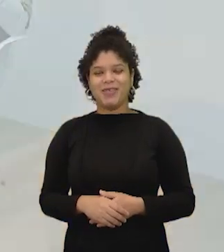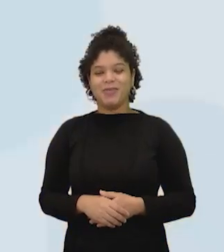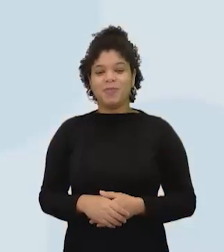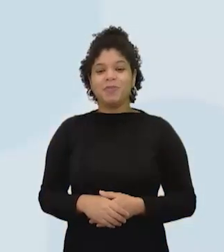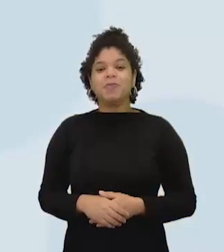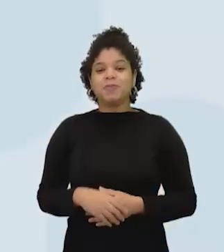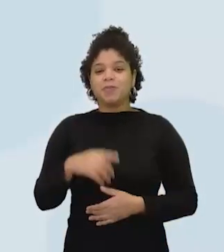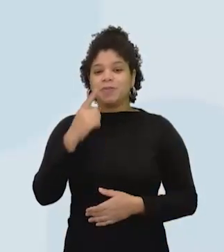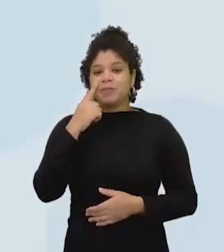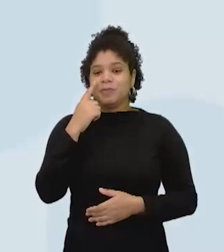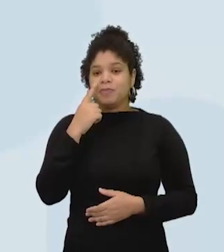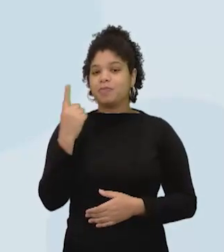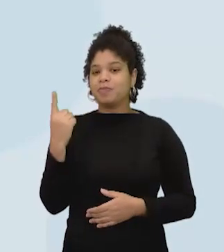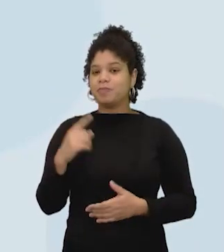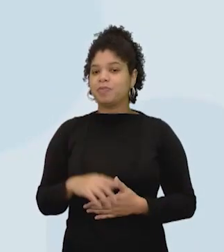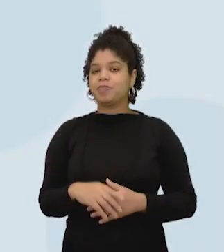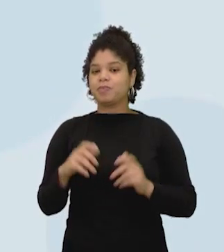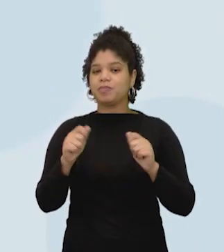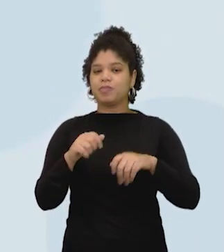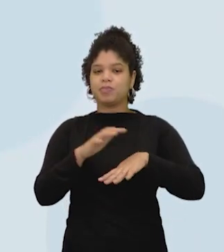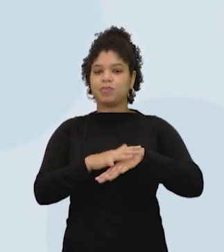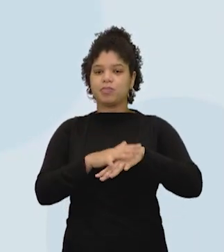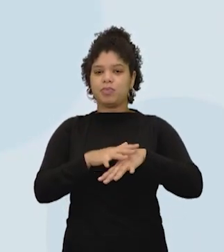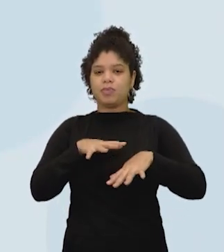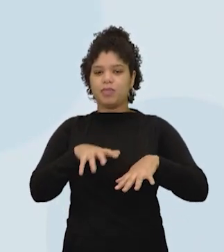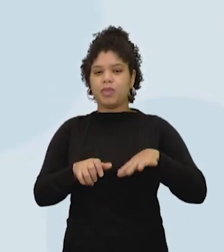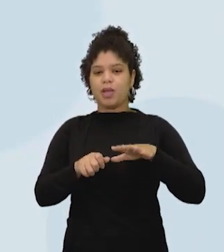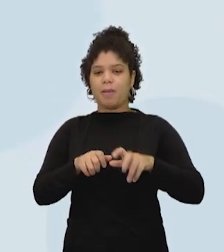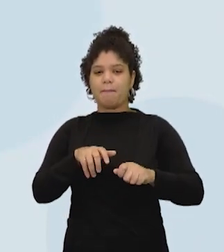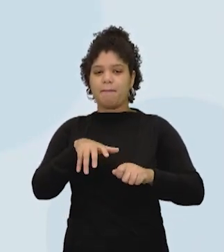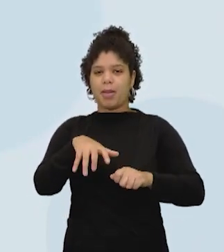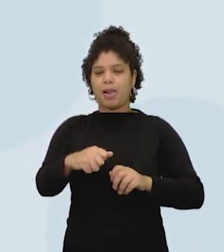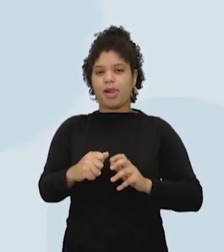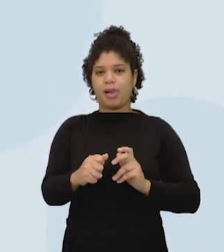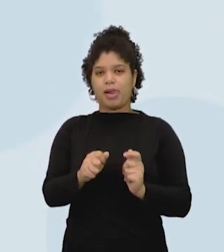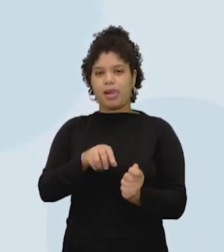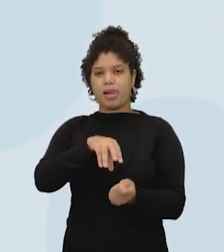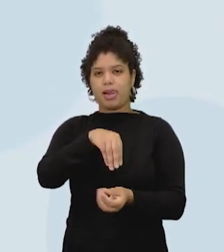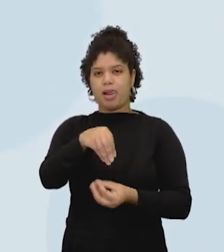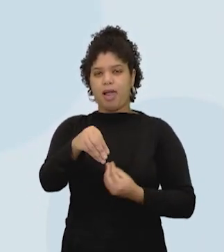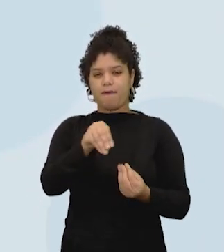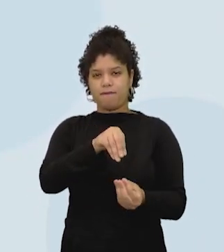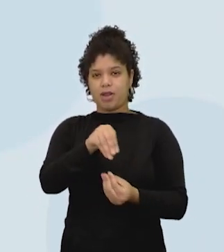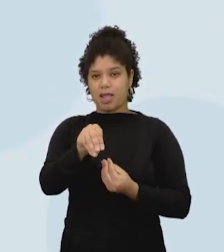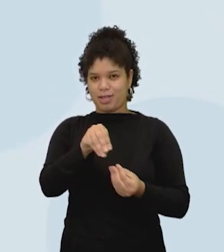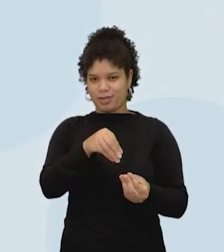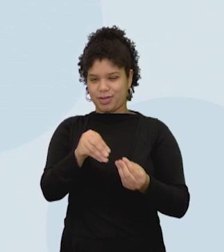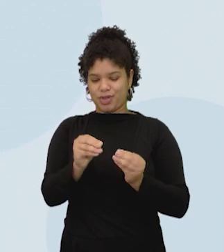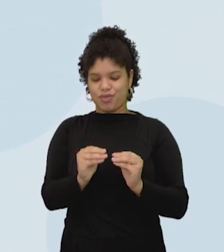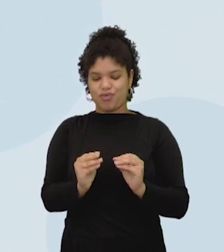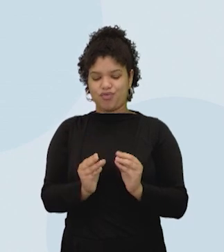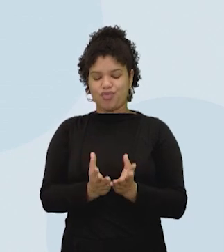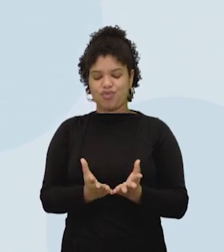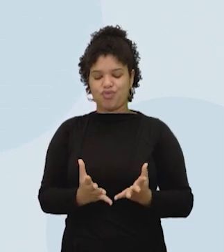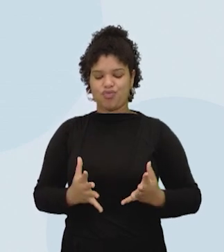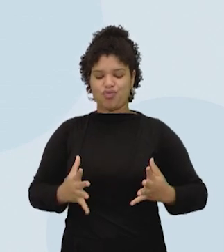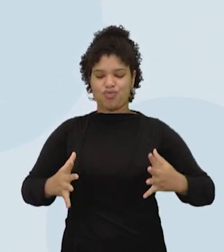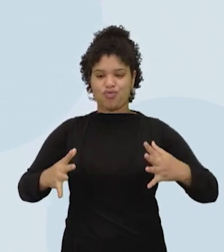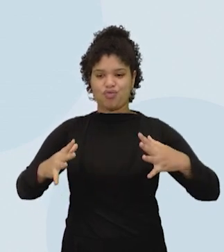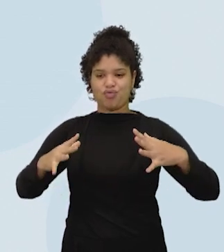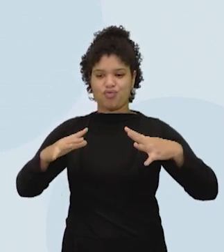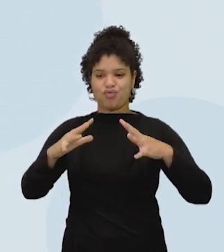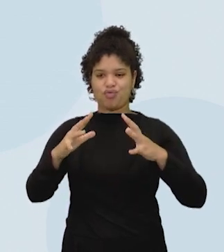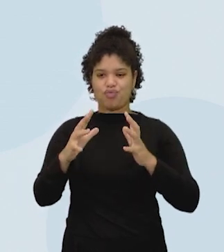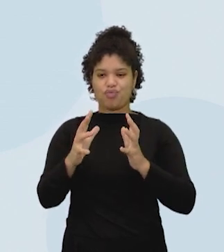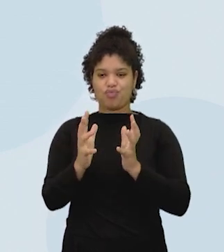modelagem é a técnica baseada em moldar manualmente materiais flexíveis e modeláveis, dando-lhes forma tridimensional. Por que eu